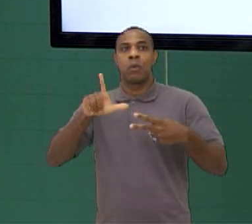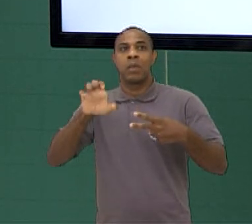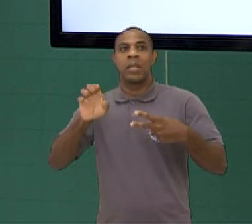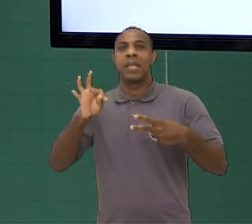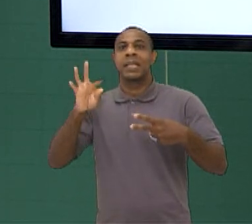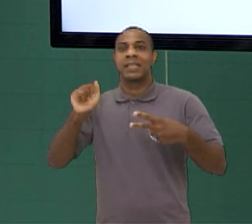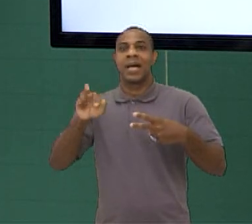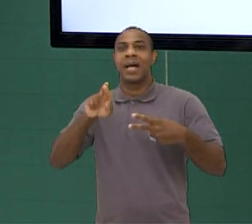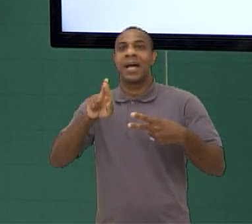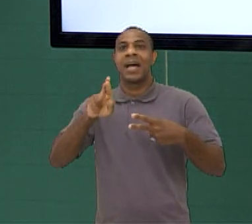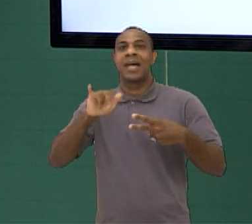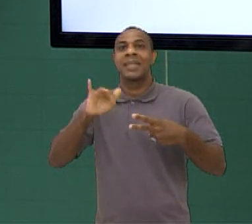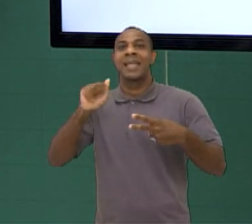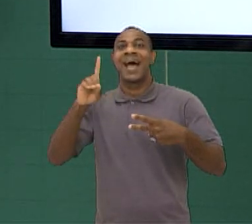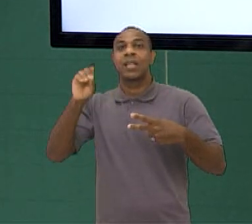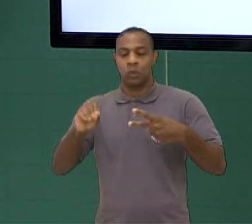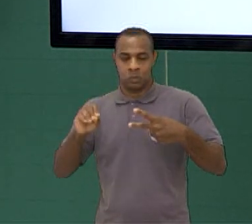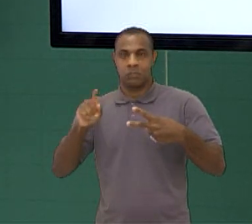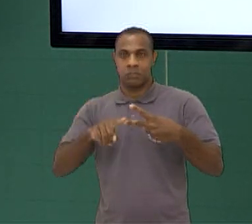proletariado.